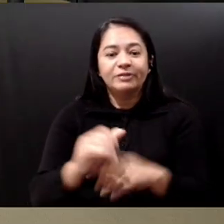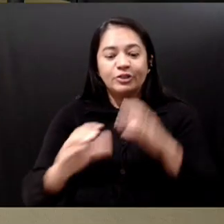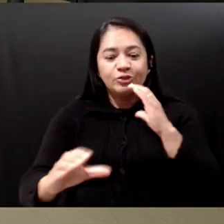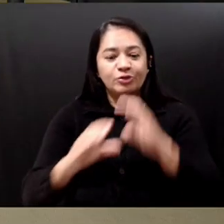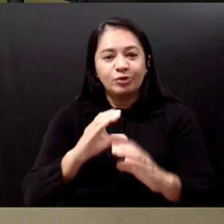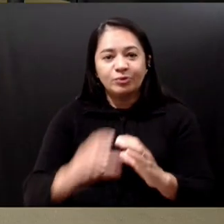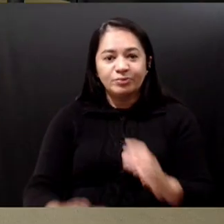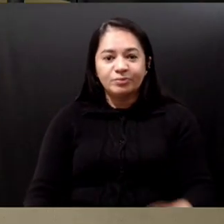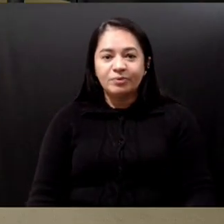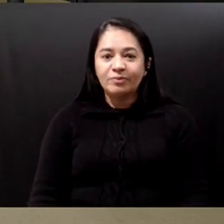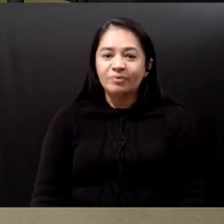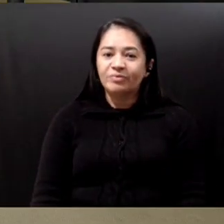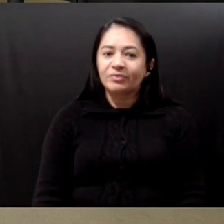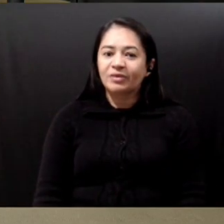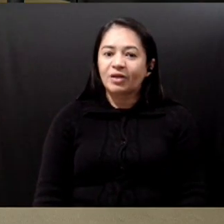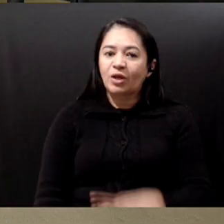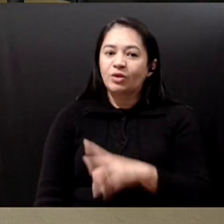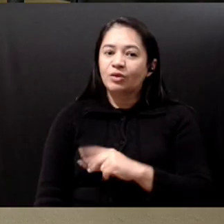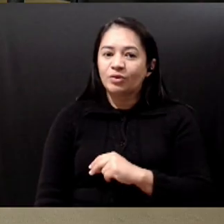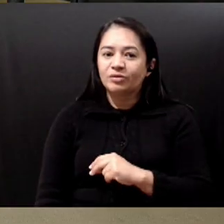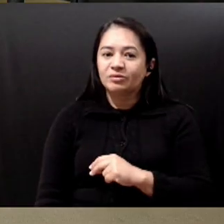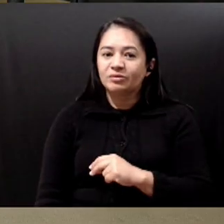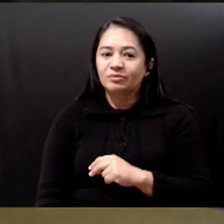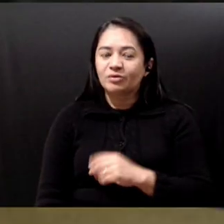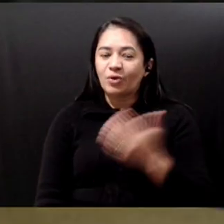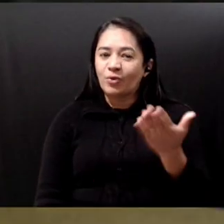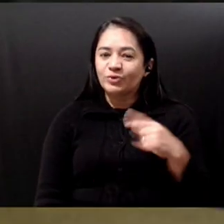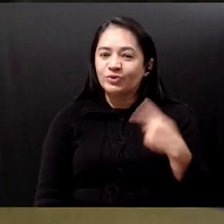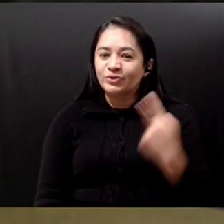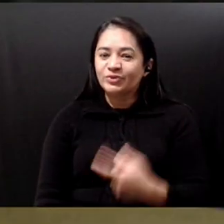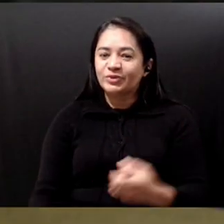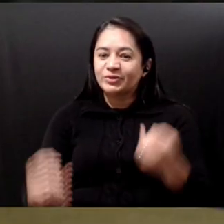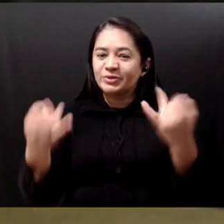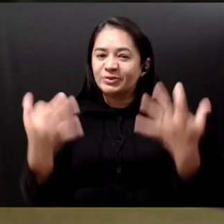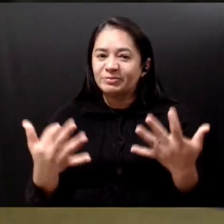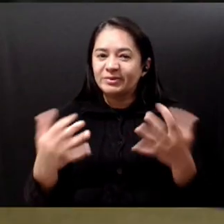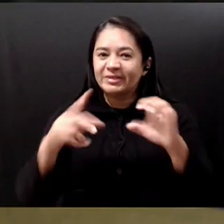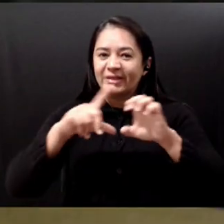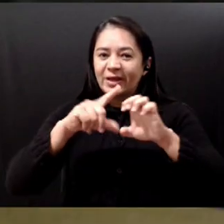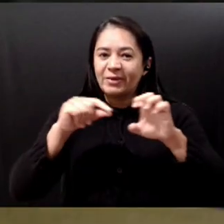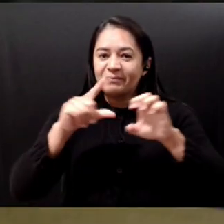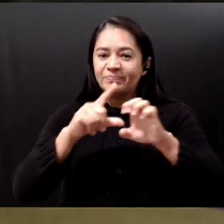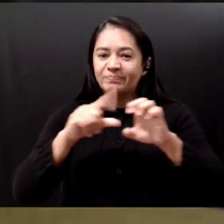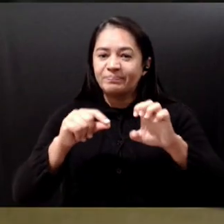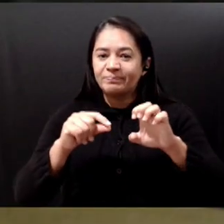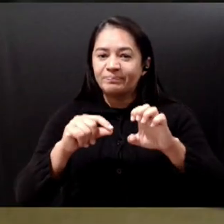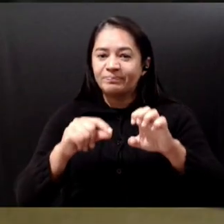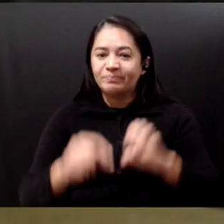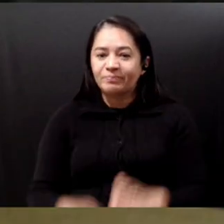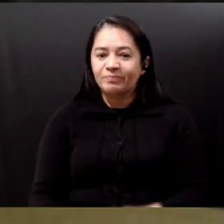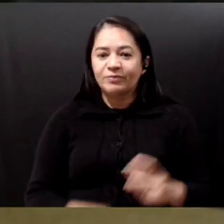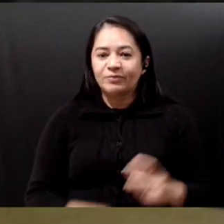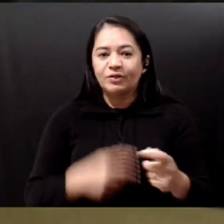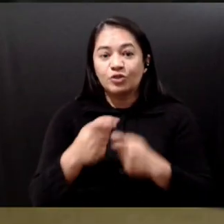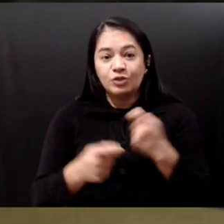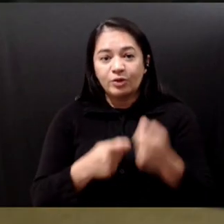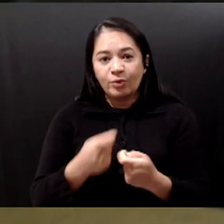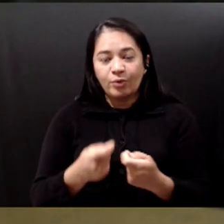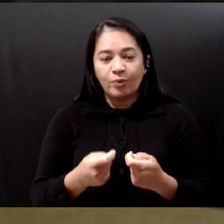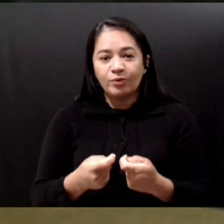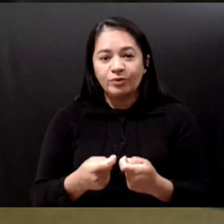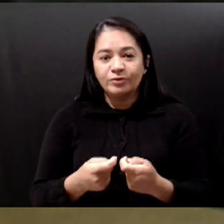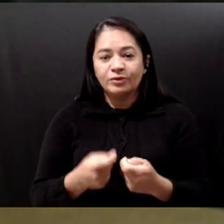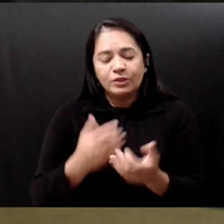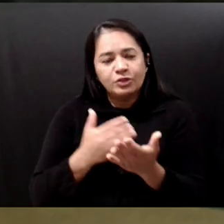bom, gente. Bom, olha, hoje a gente está falando aqui de empreendedorismo, né, de negócios e de início. De repente